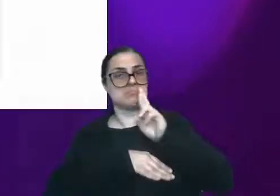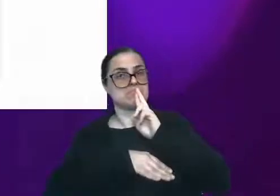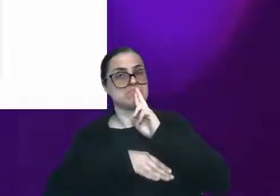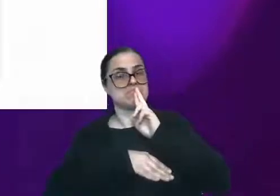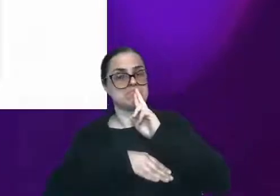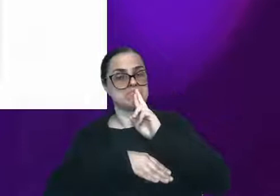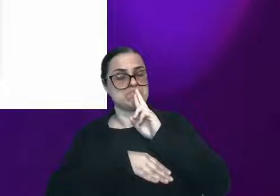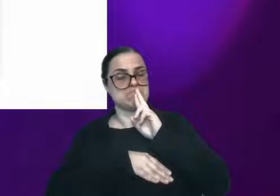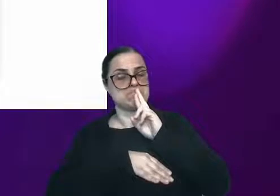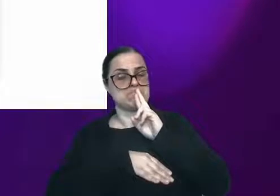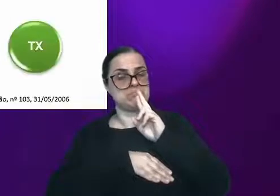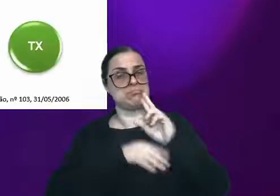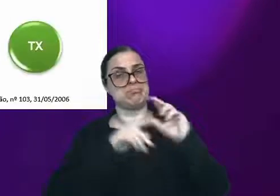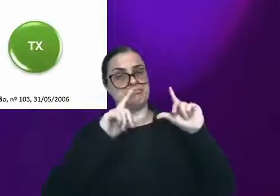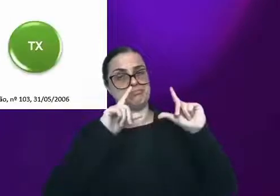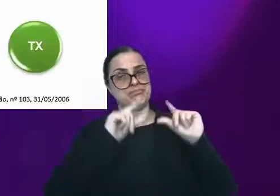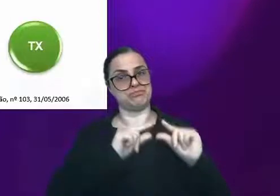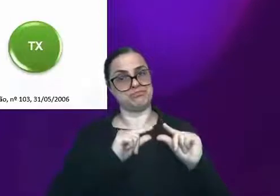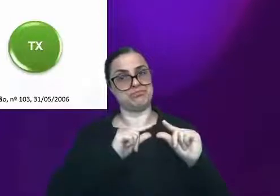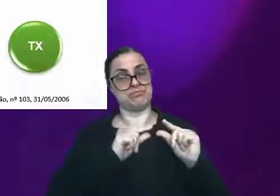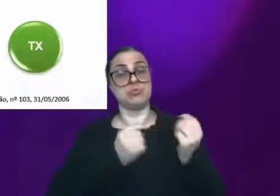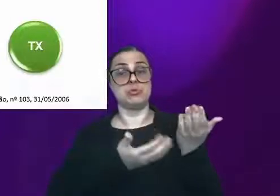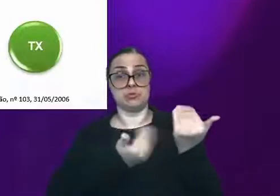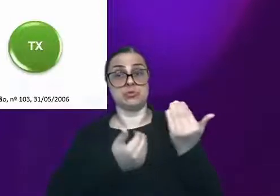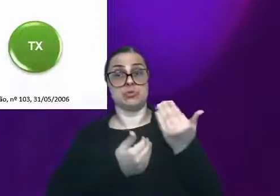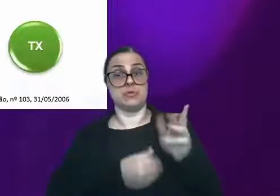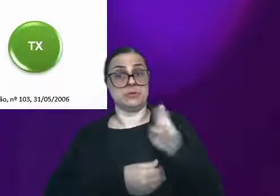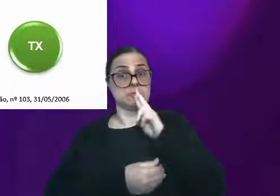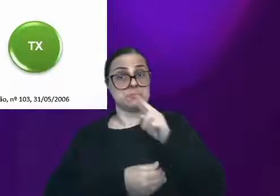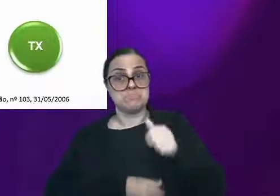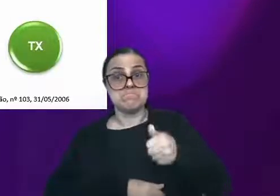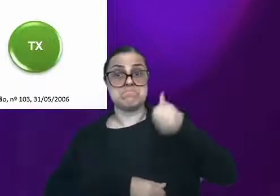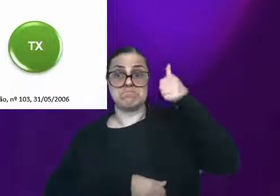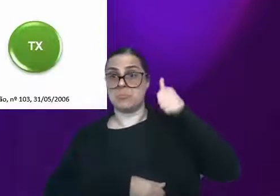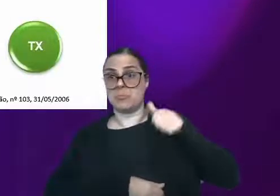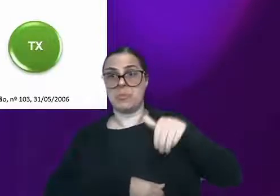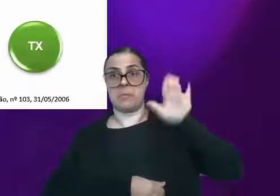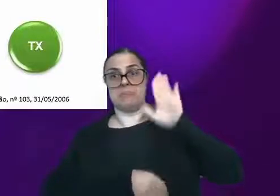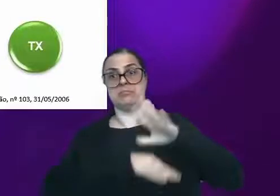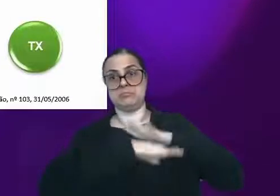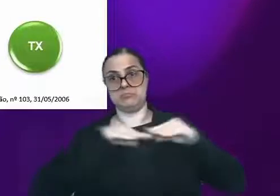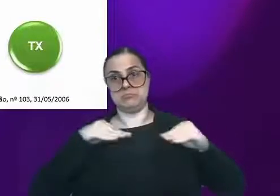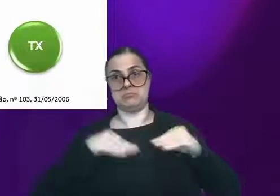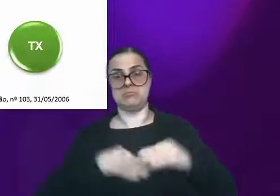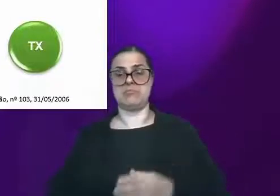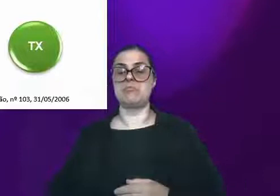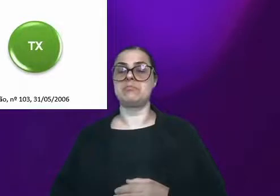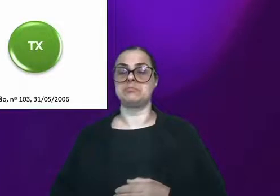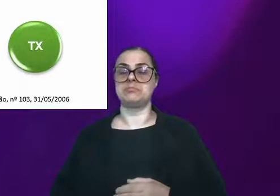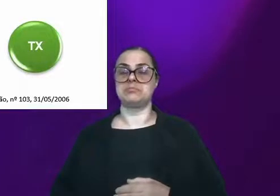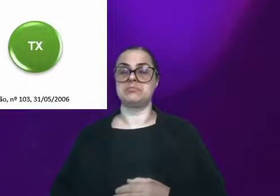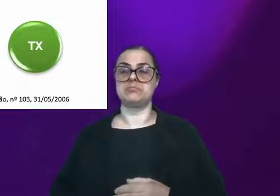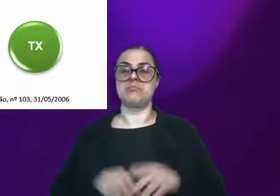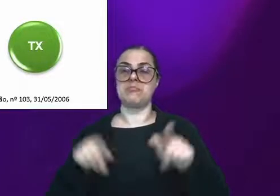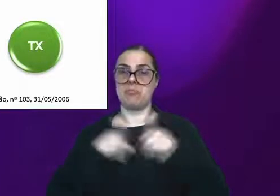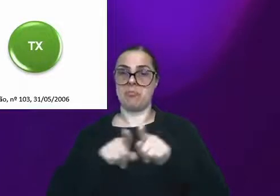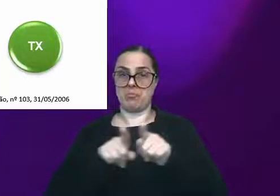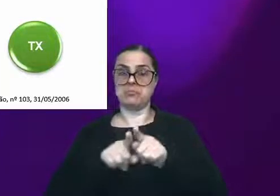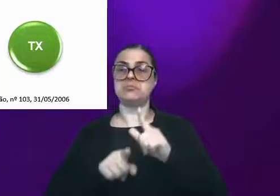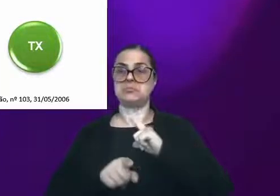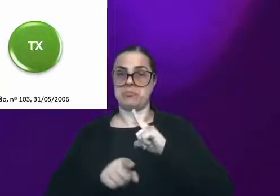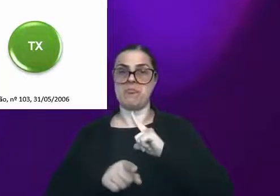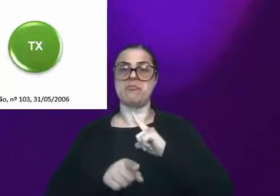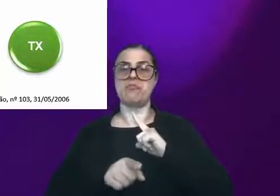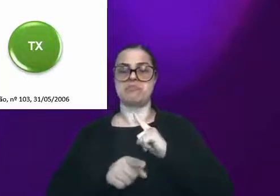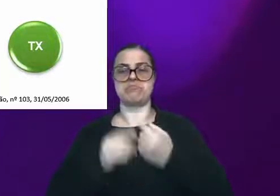do que pacientes mais jovens. Então, essa legislação ela foi toda estabelecida, né, desde